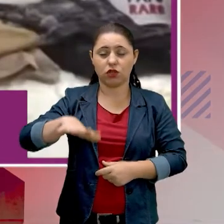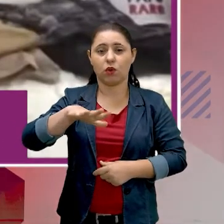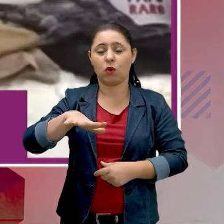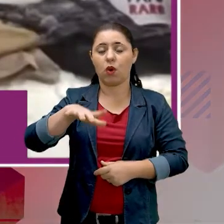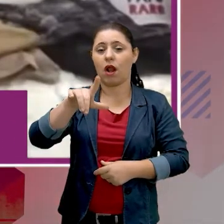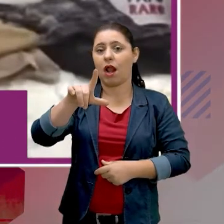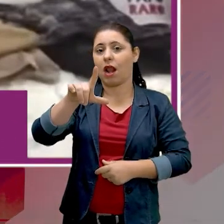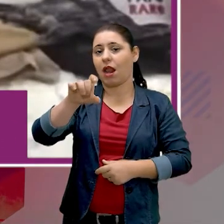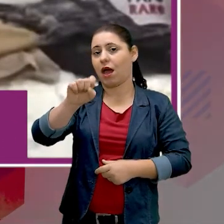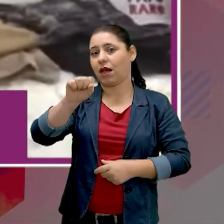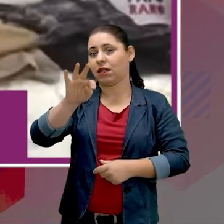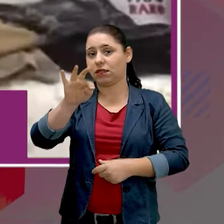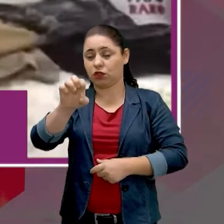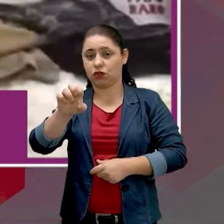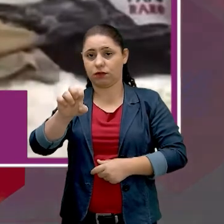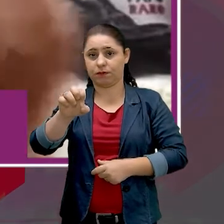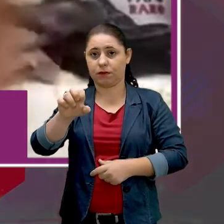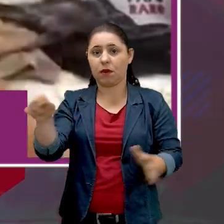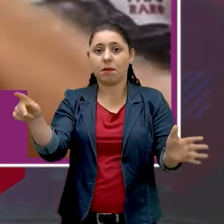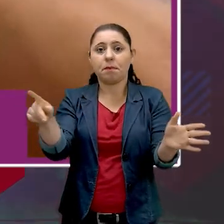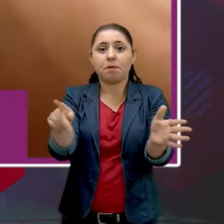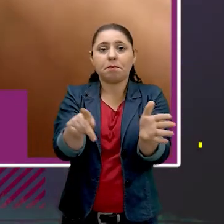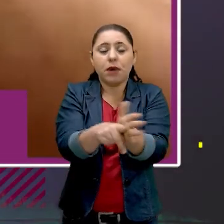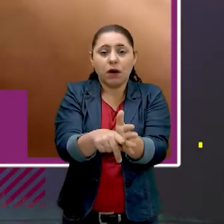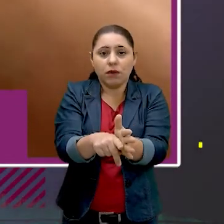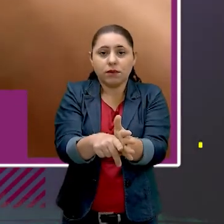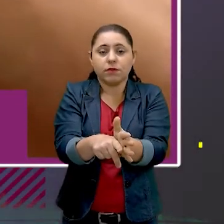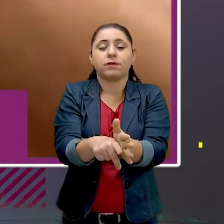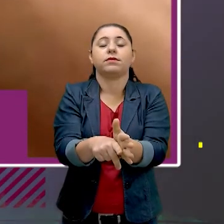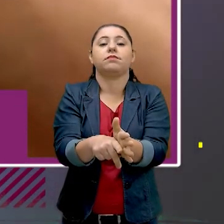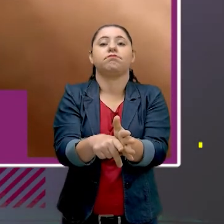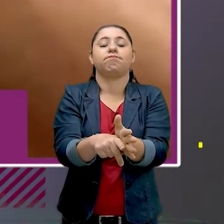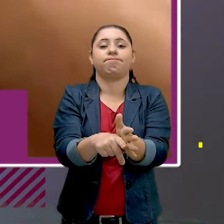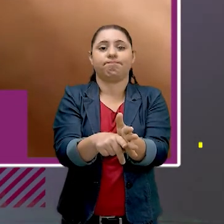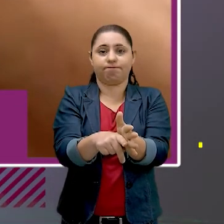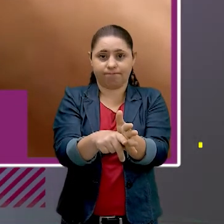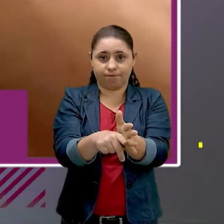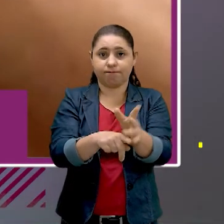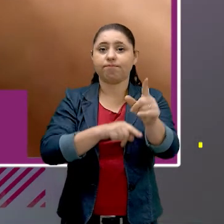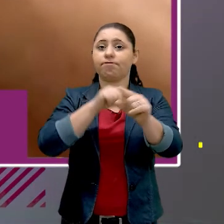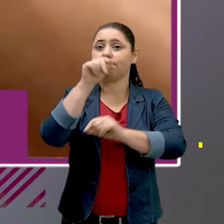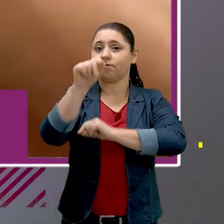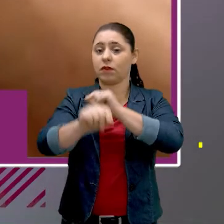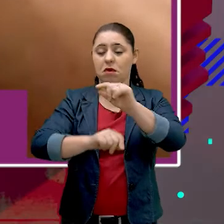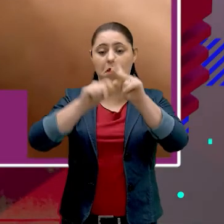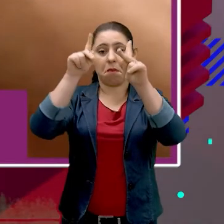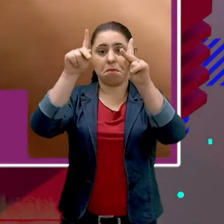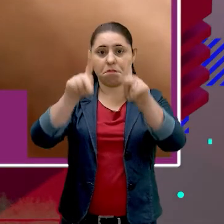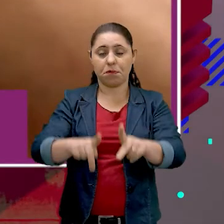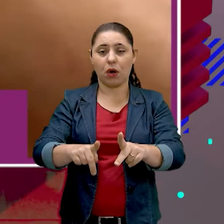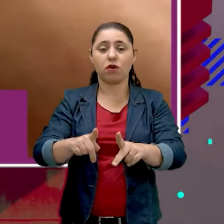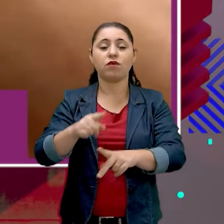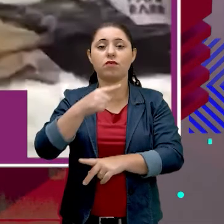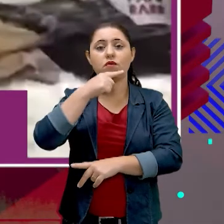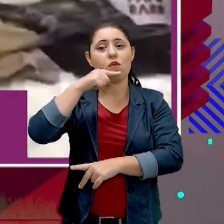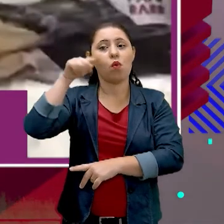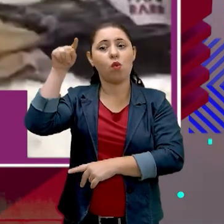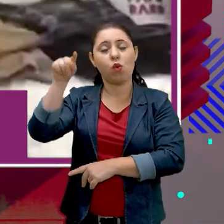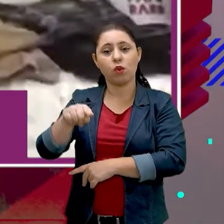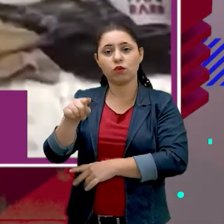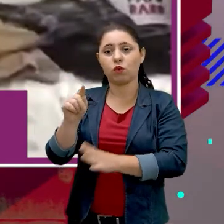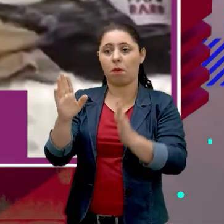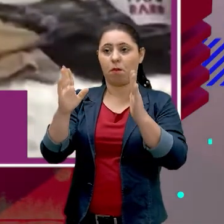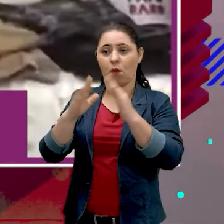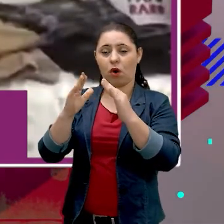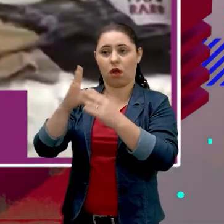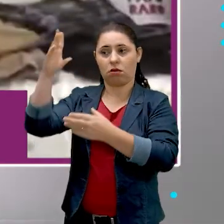pega Luhansk e Donetsk. Essa região será uma região de povo russo morando na